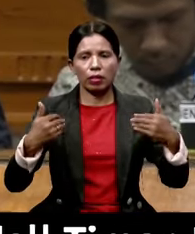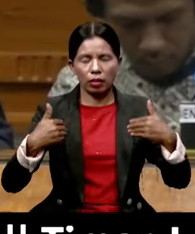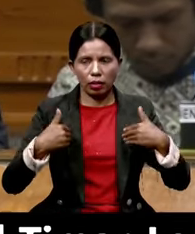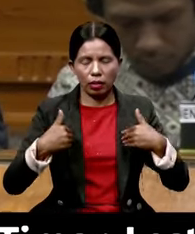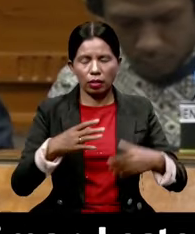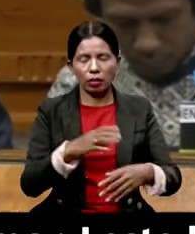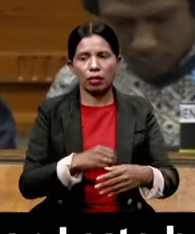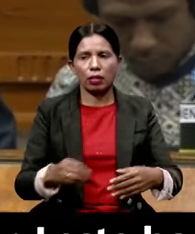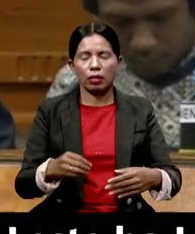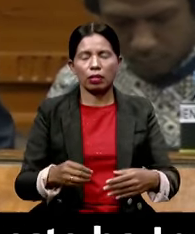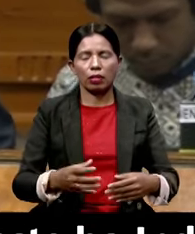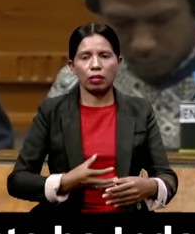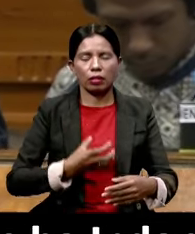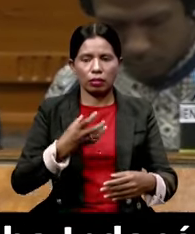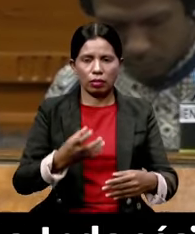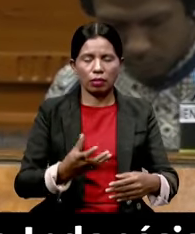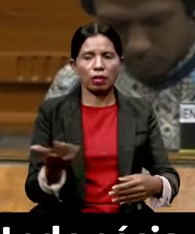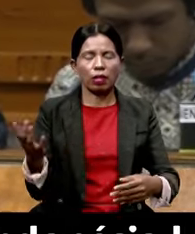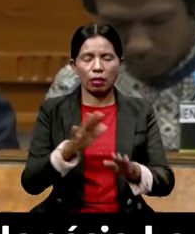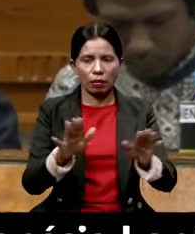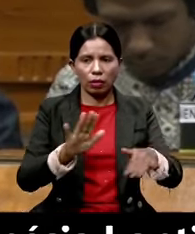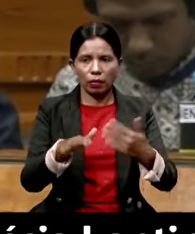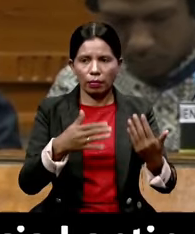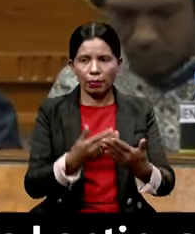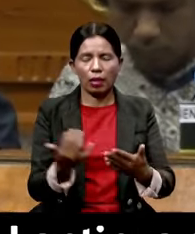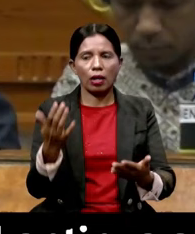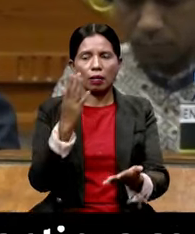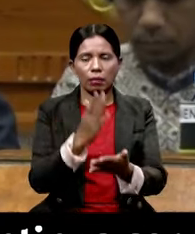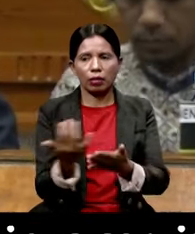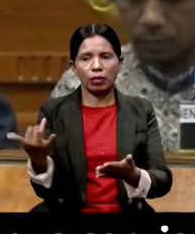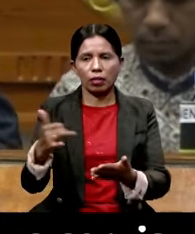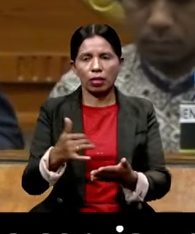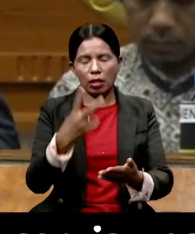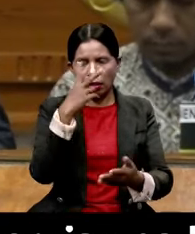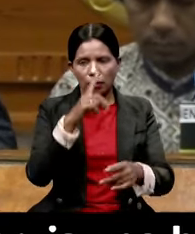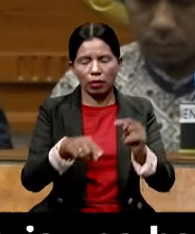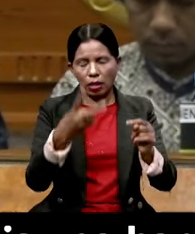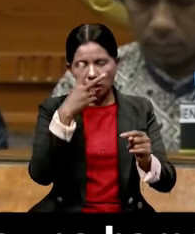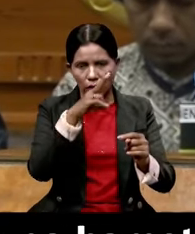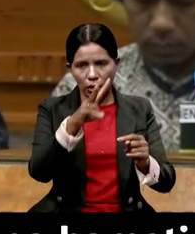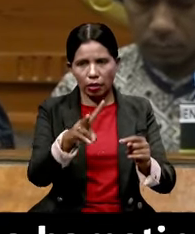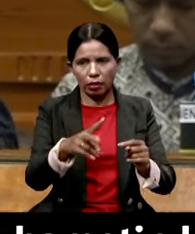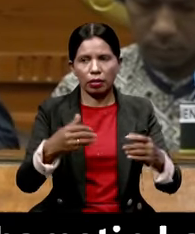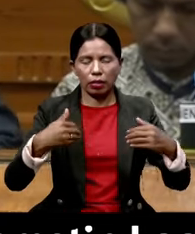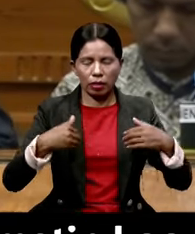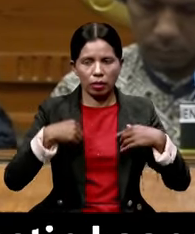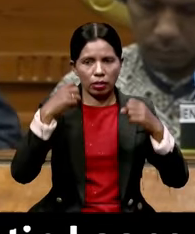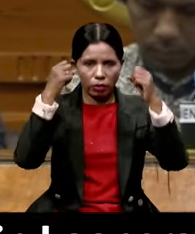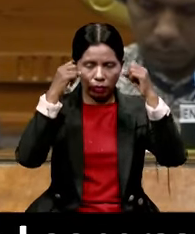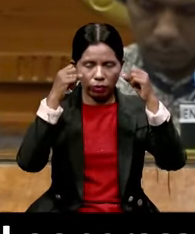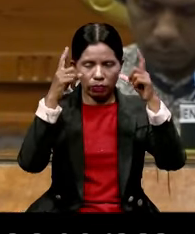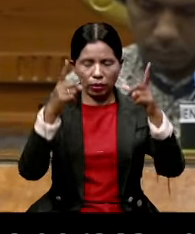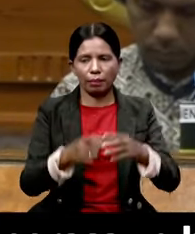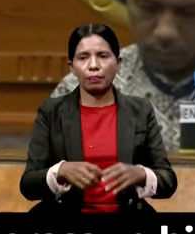vínculo relação emocional ho labari sira. Então evita atu sira labela are fatir sira ne atu name labela amosu trauma. Iha